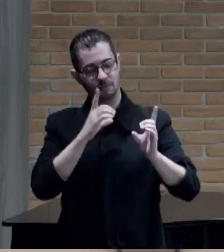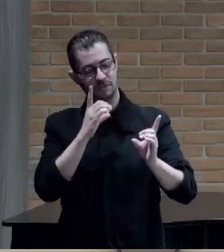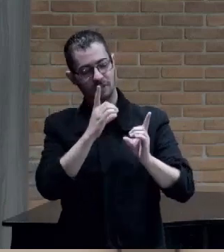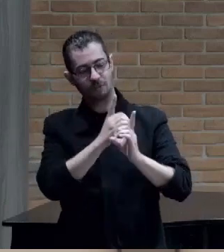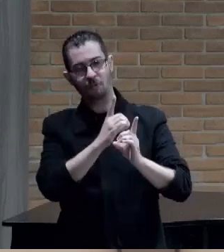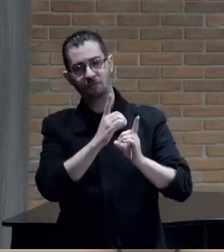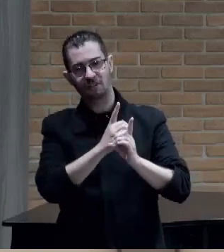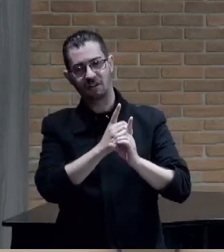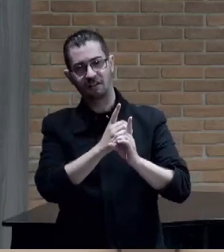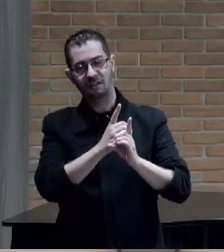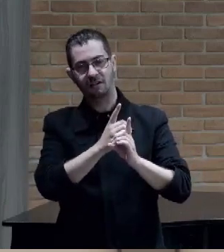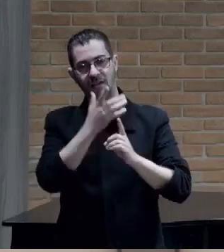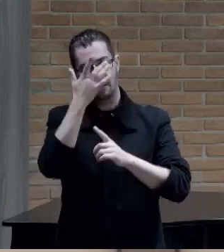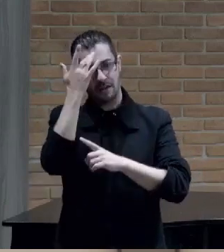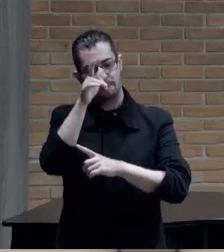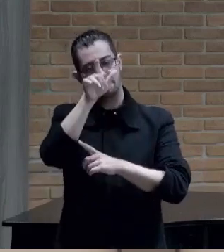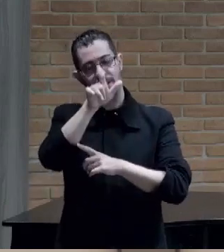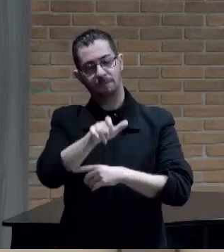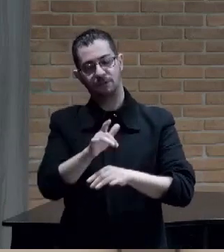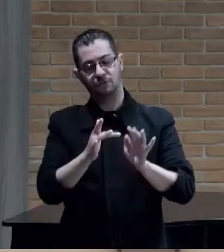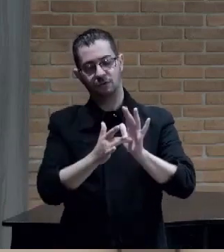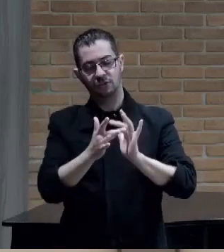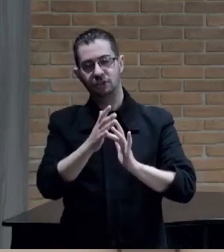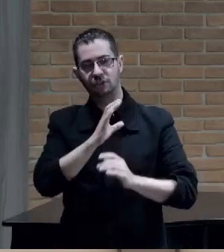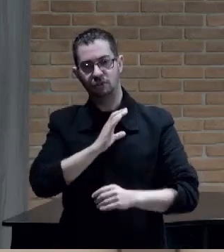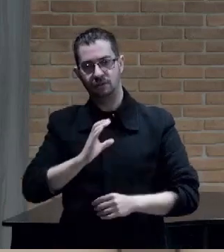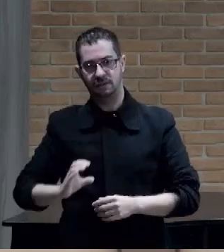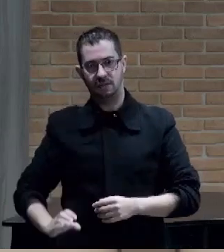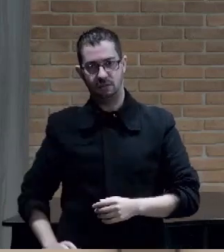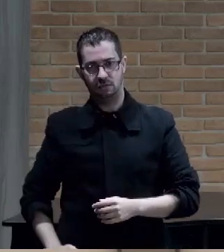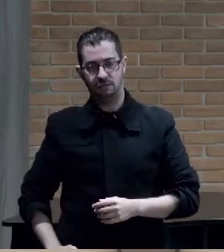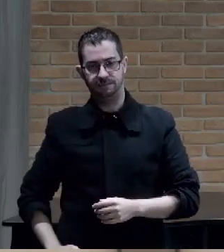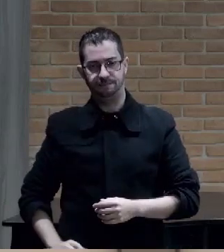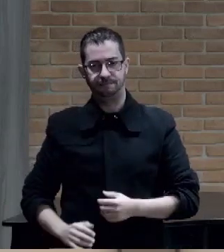encontrar a pessoa de Jesus Cristo.